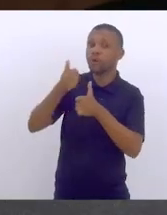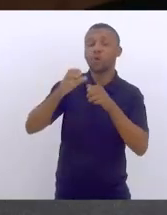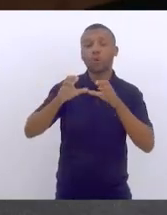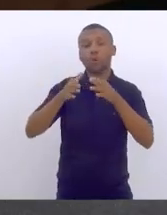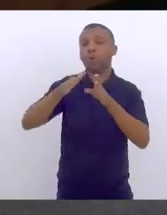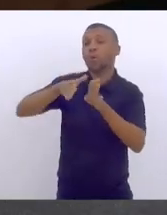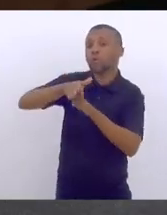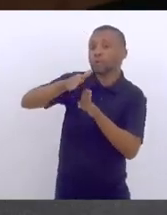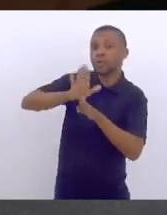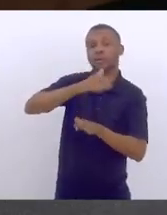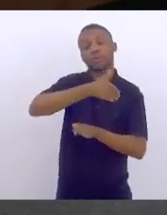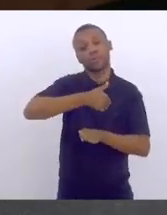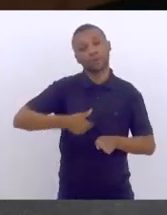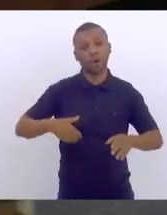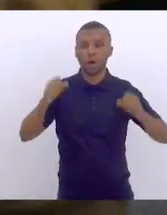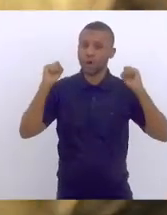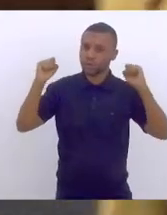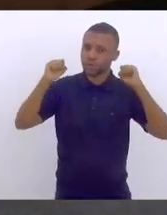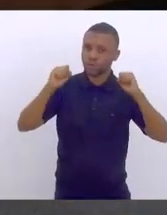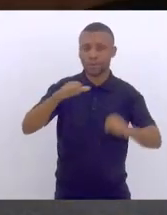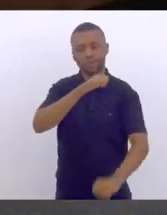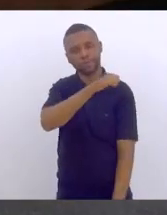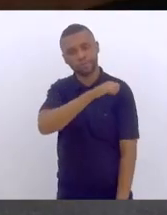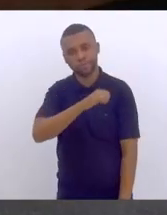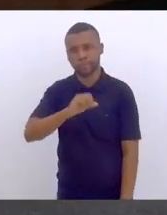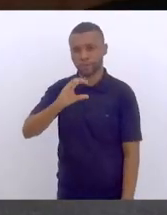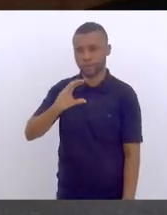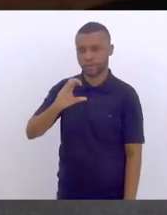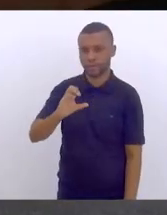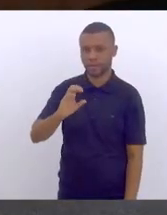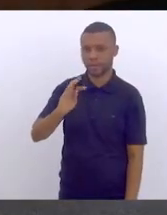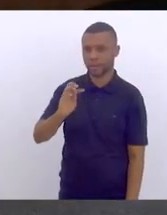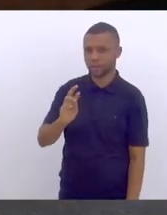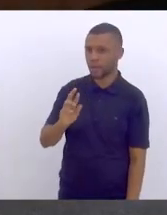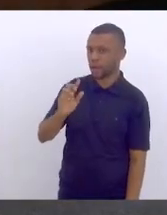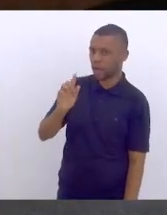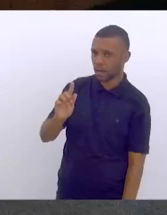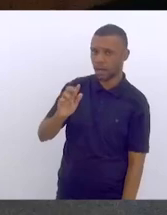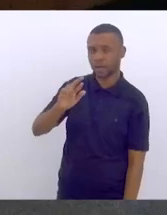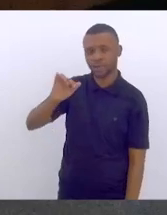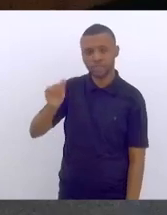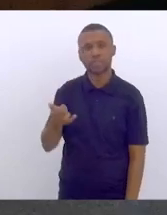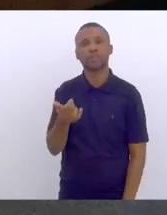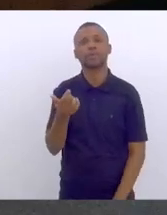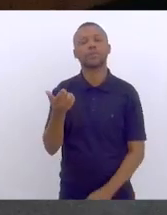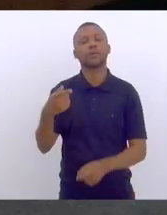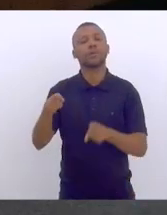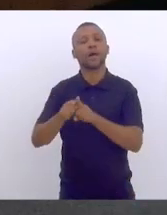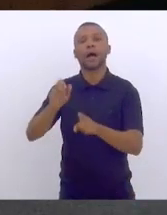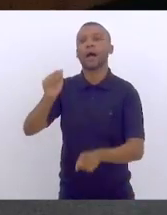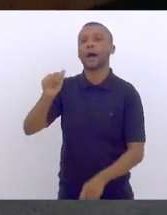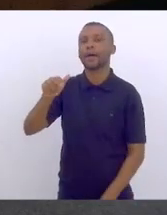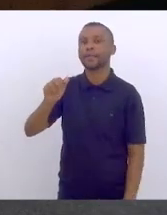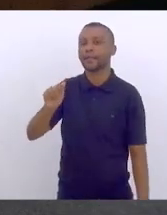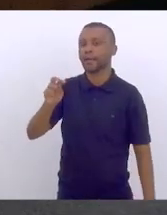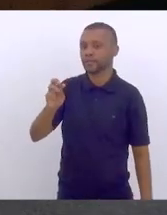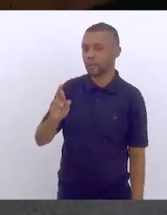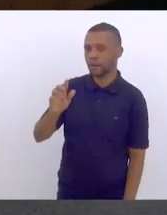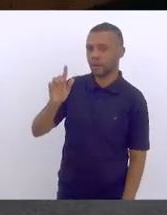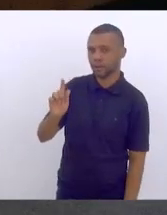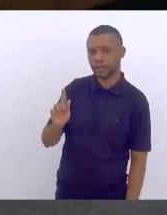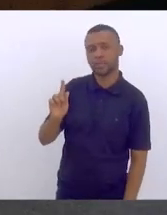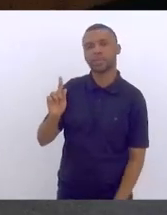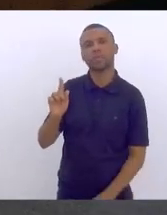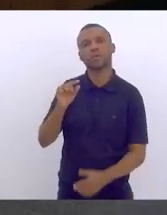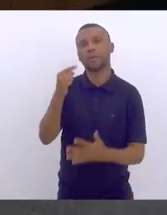dos Torcedores do Estado do Rio de Janeiro, CETORJ, da Associação Nacional das Torcidas Organizadas, ANATORG, com